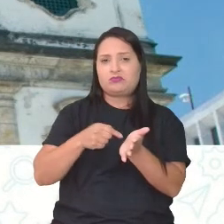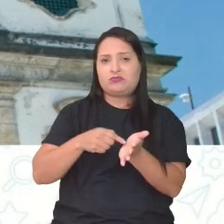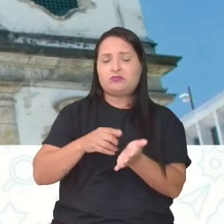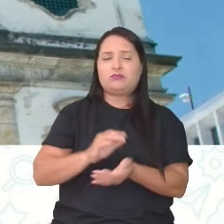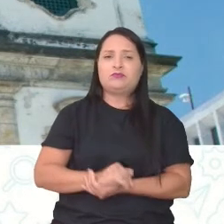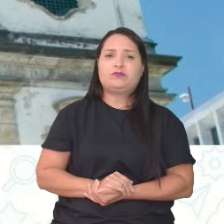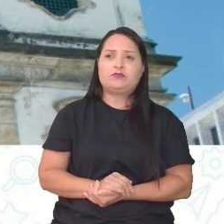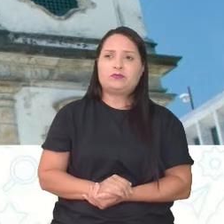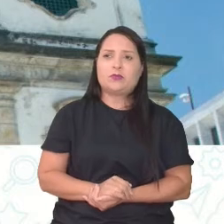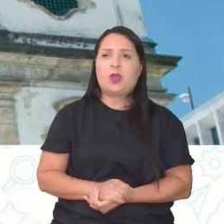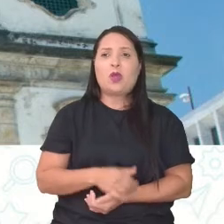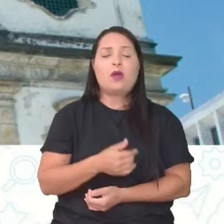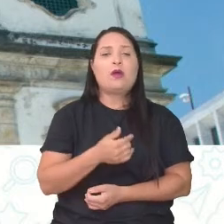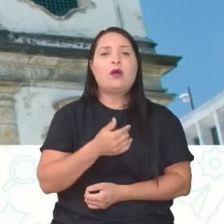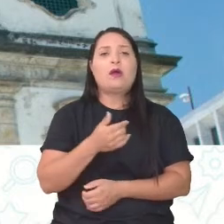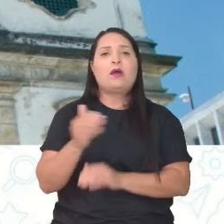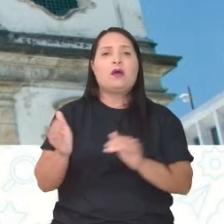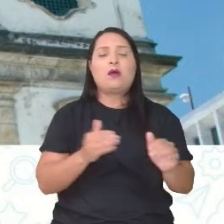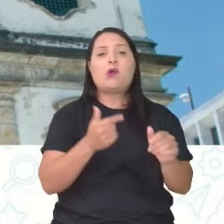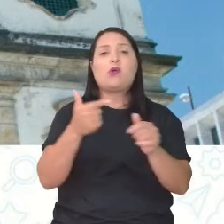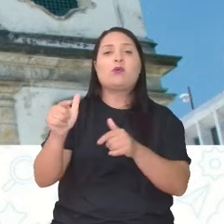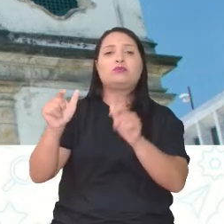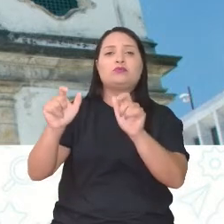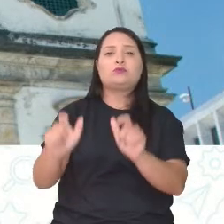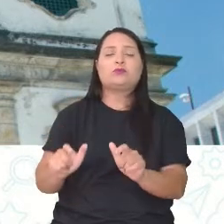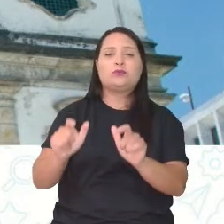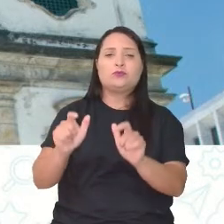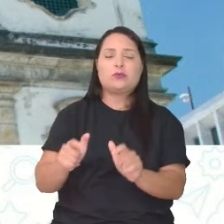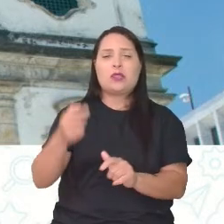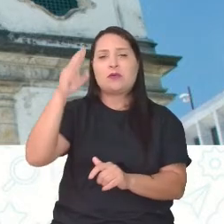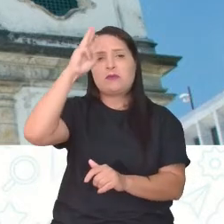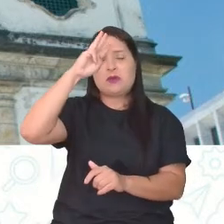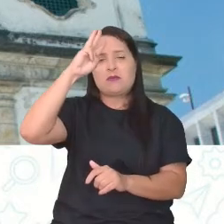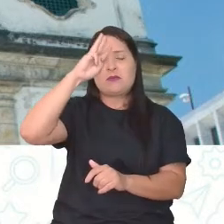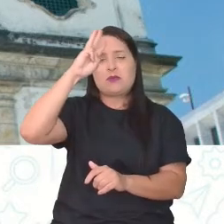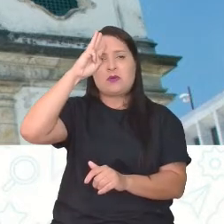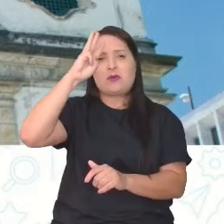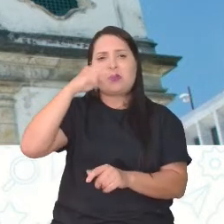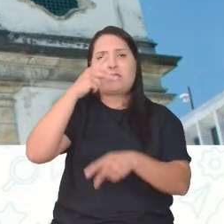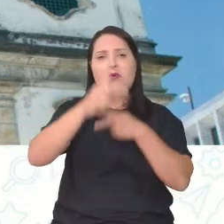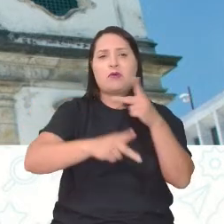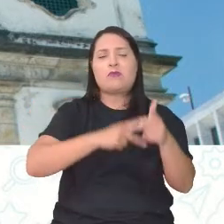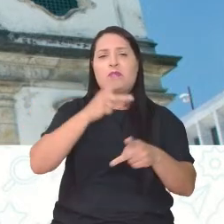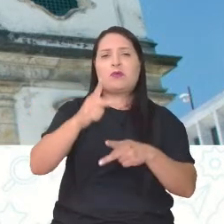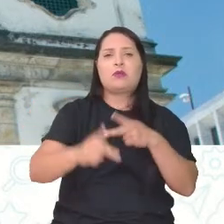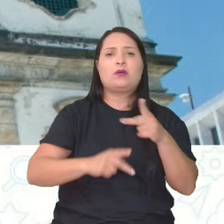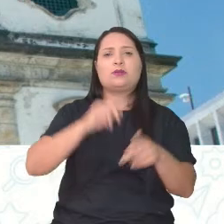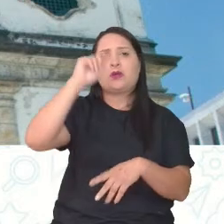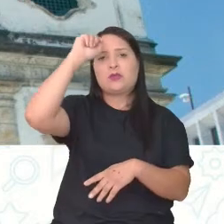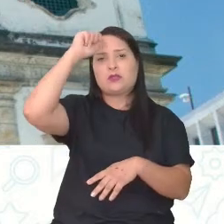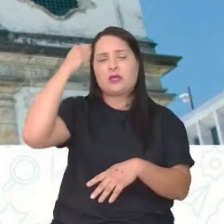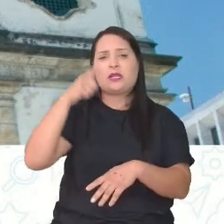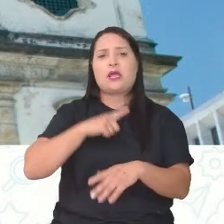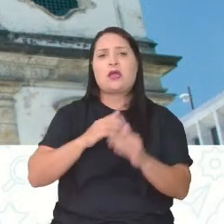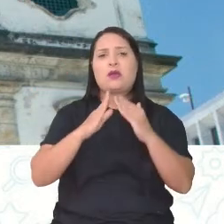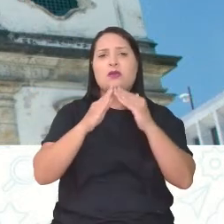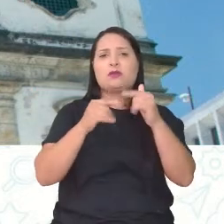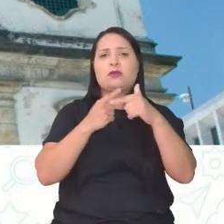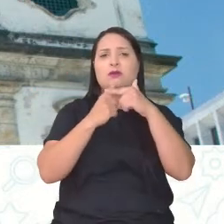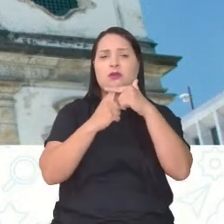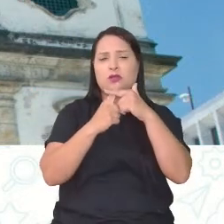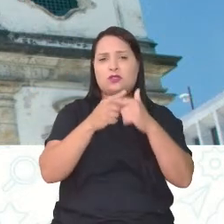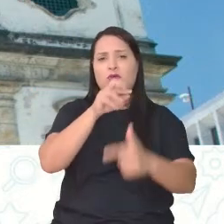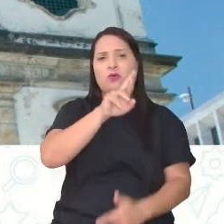essa memória, né, do povo negro aqui na nossa cidade, que é a Igreja do Rosário dos Homens Pretos,